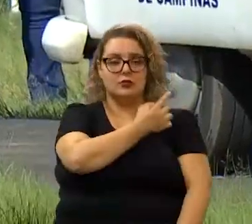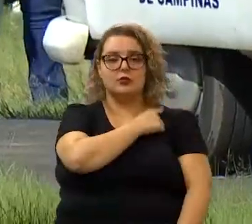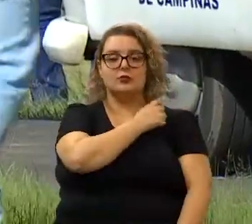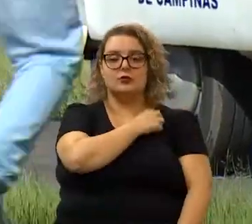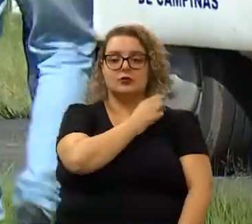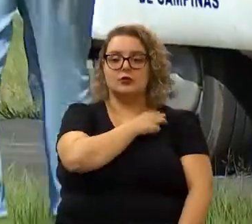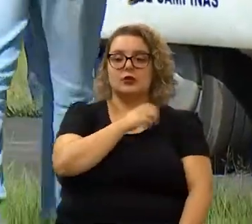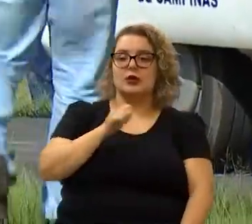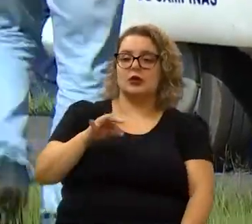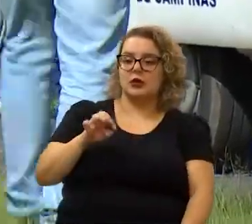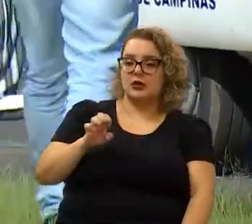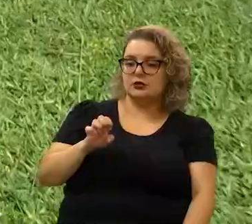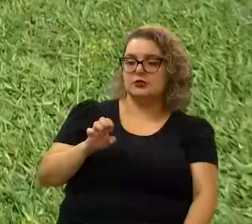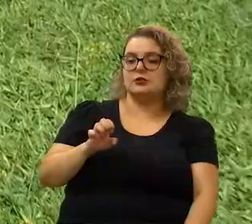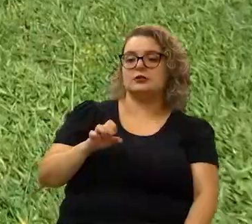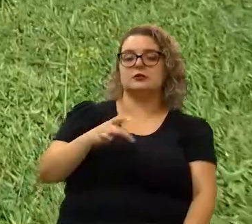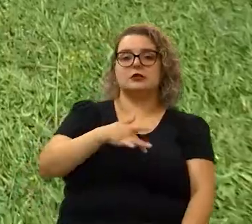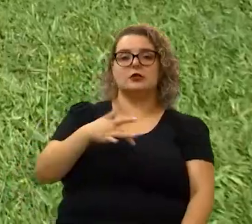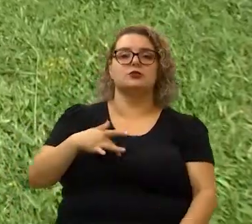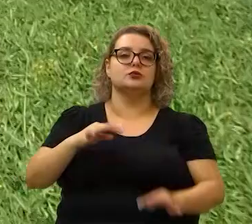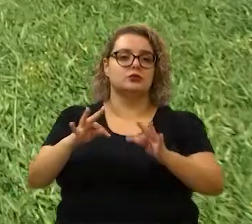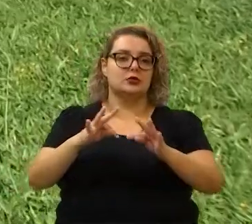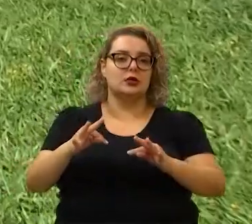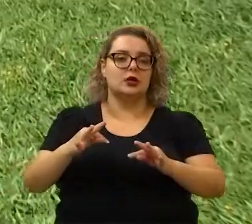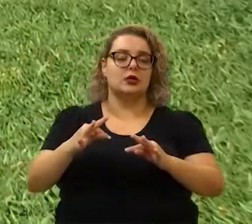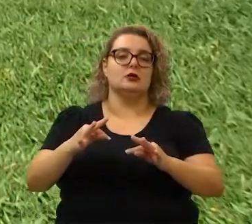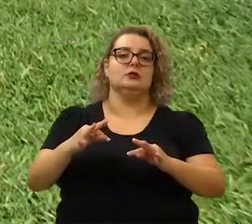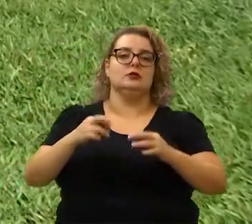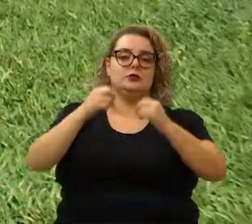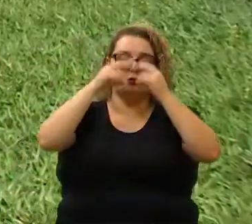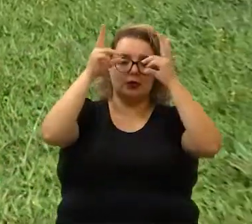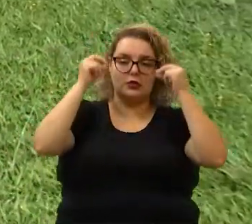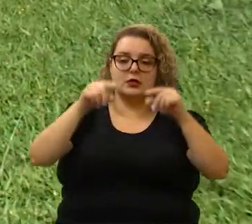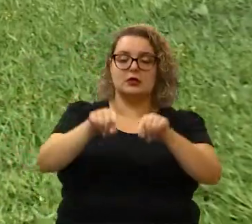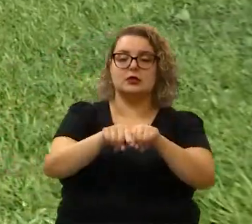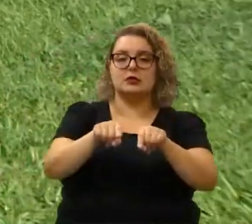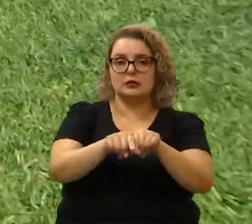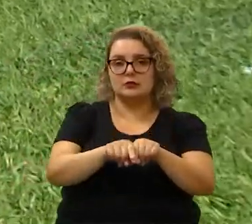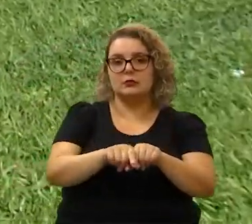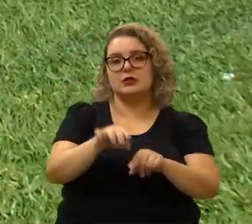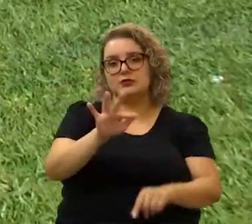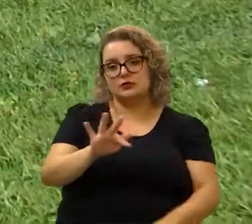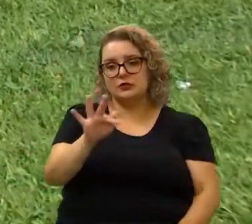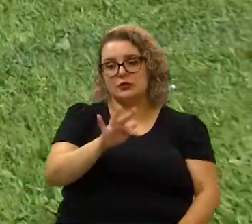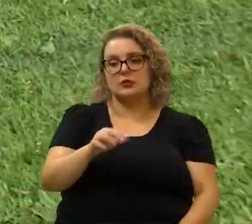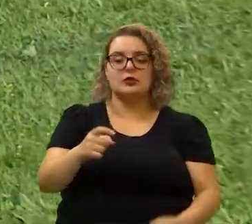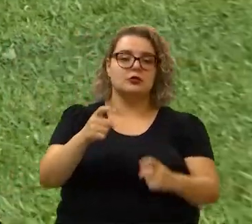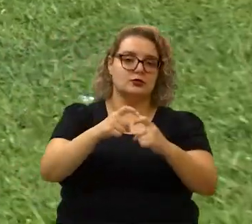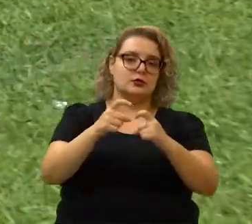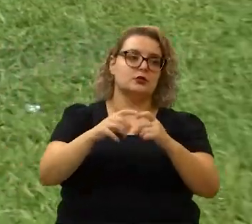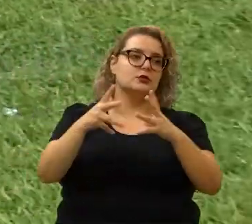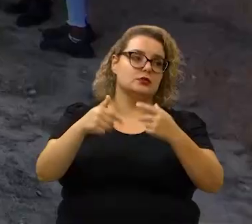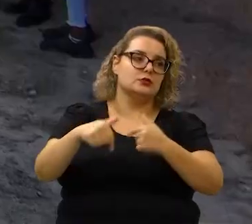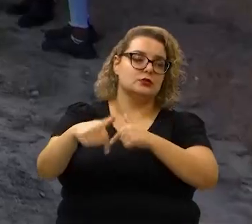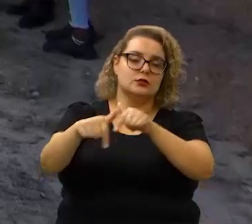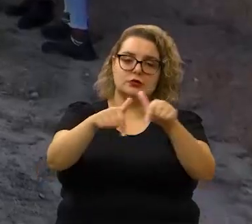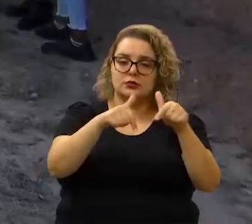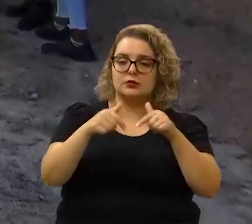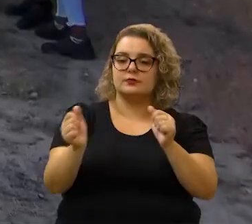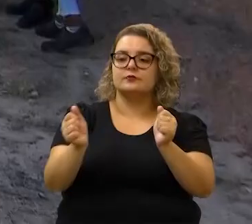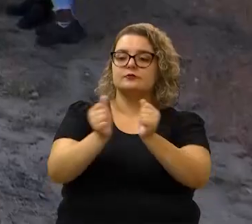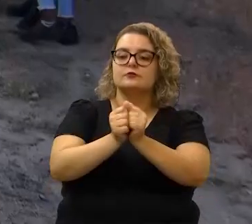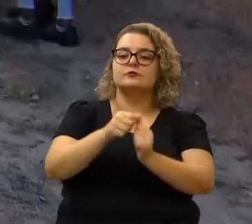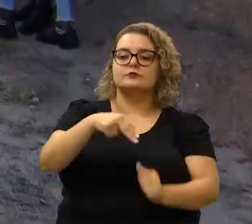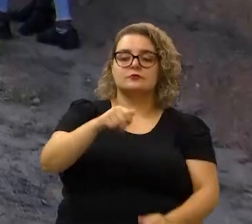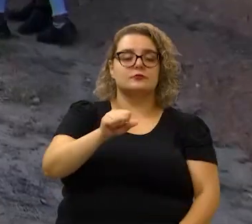nós, agentes de saúde, os técnicos de enfermagem, e também de nível superior. São os médicos e todos os outros que a gente trabalha junto com a